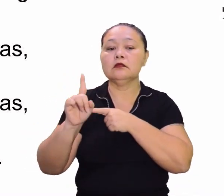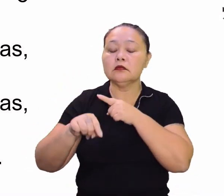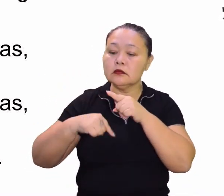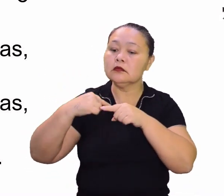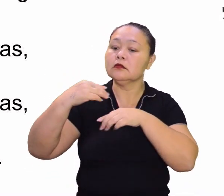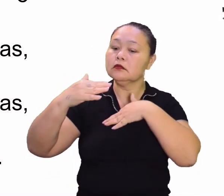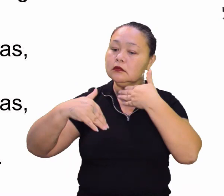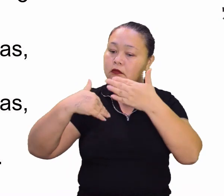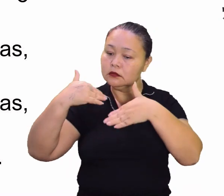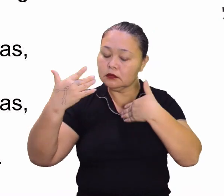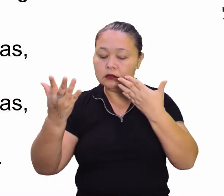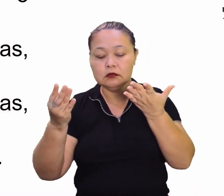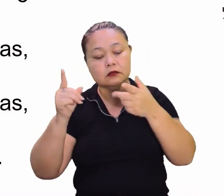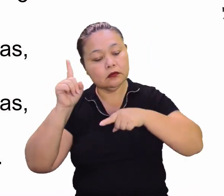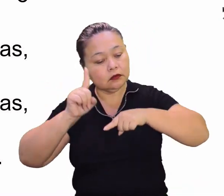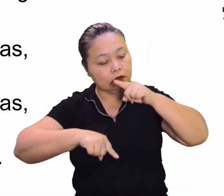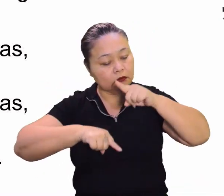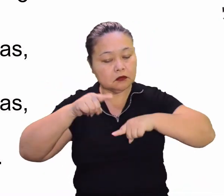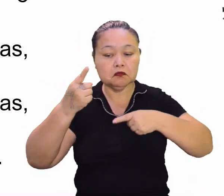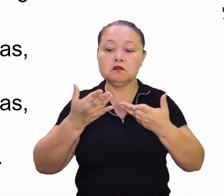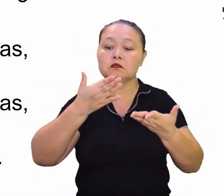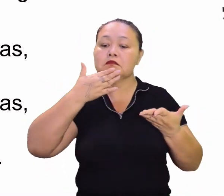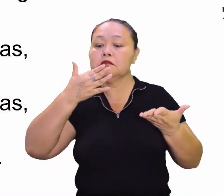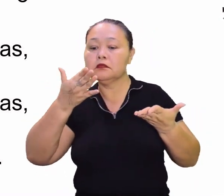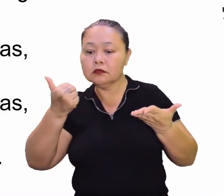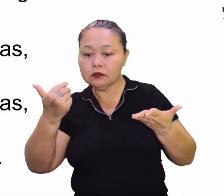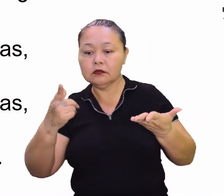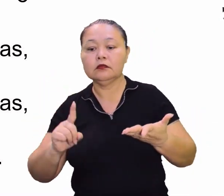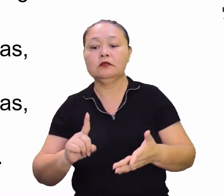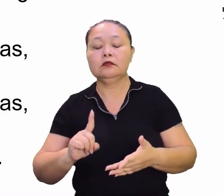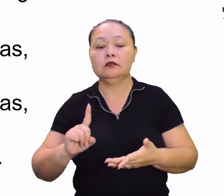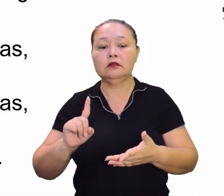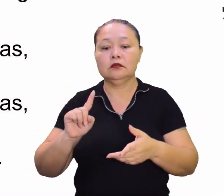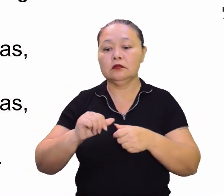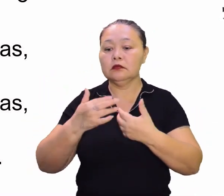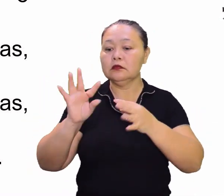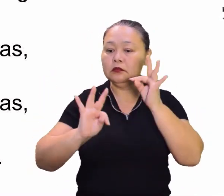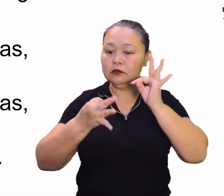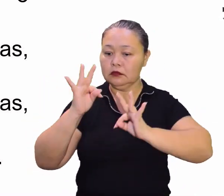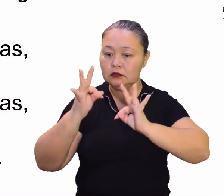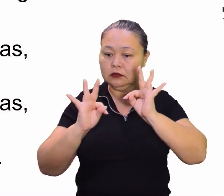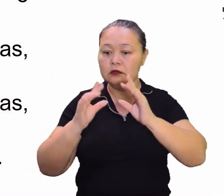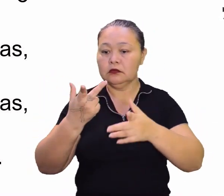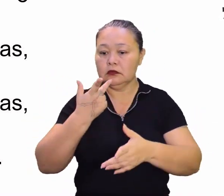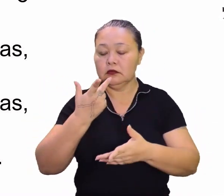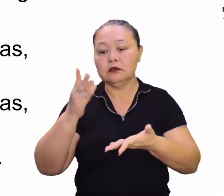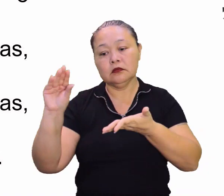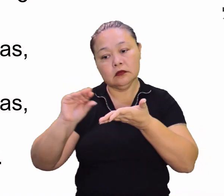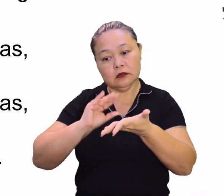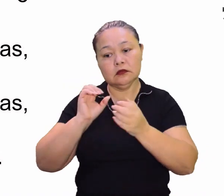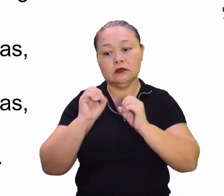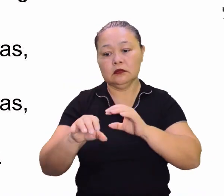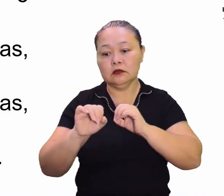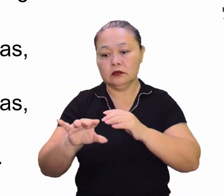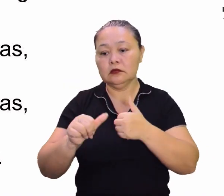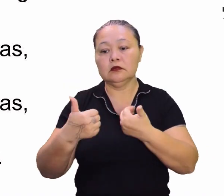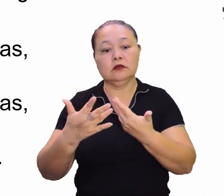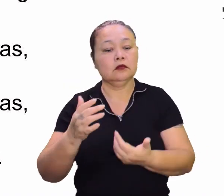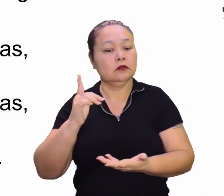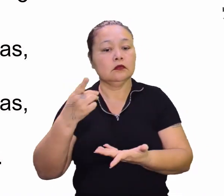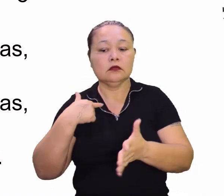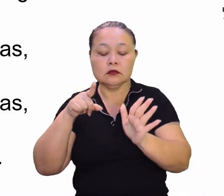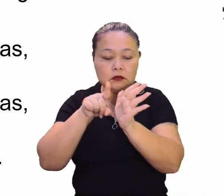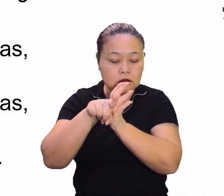produtos foram sendo aperfeiçoados e melhorados. Né? A questão da tecnológica, a gente até falou durante a aula. Investimento em educação. Muito bem.